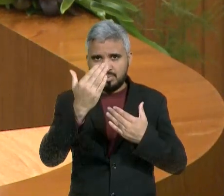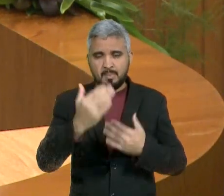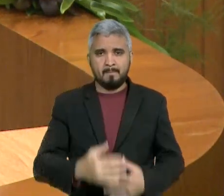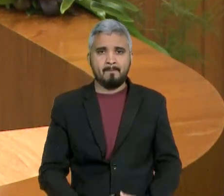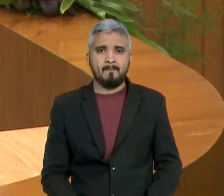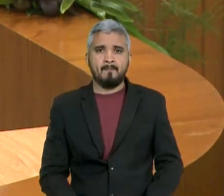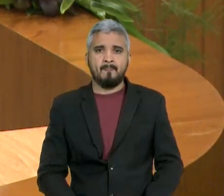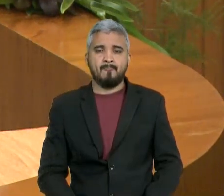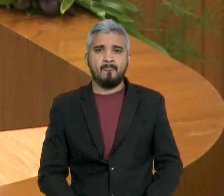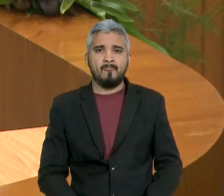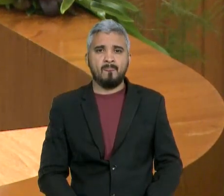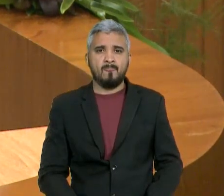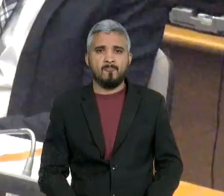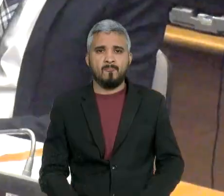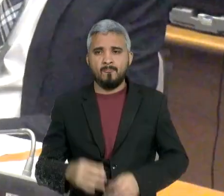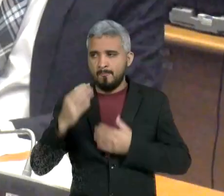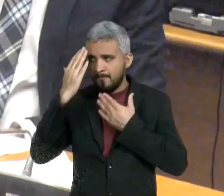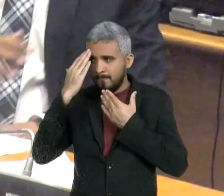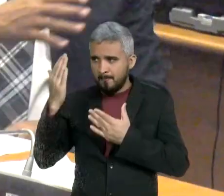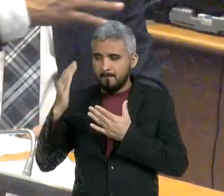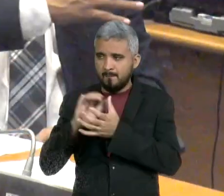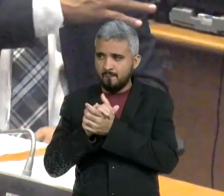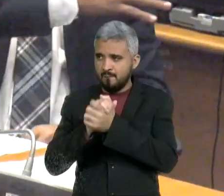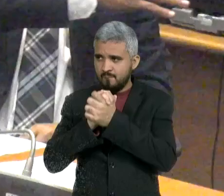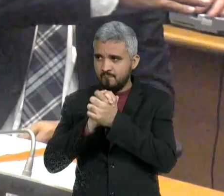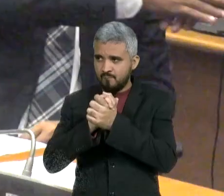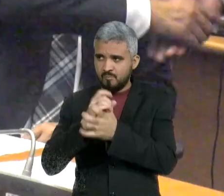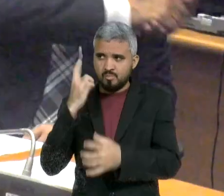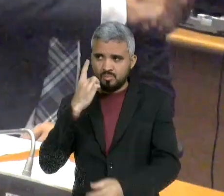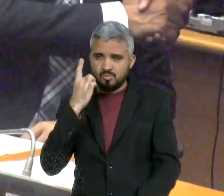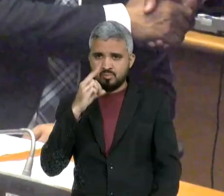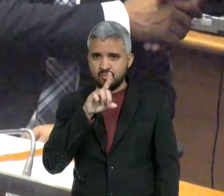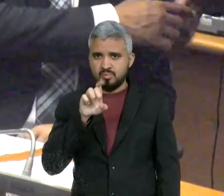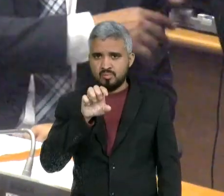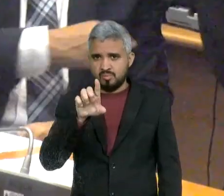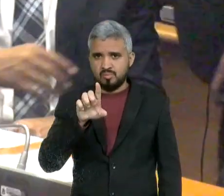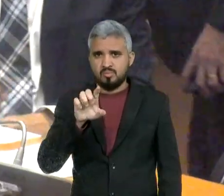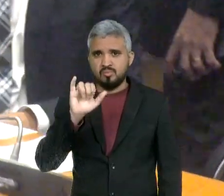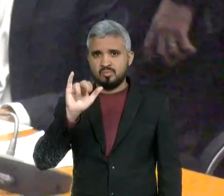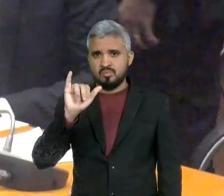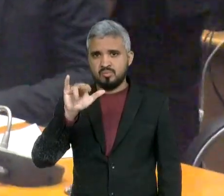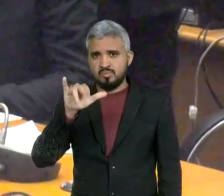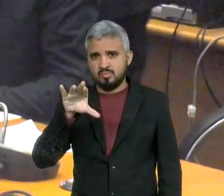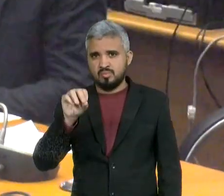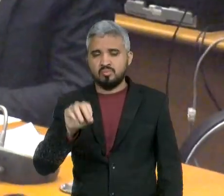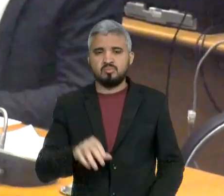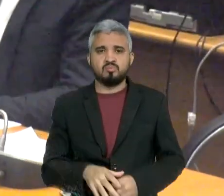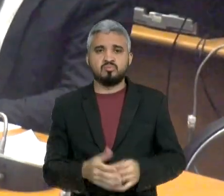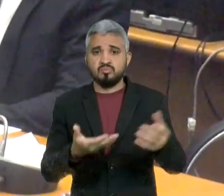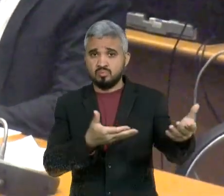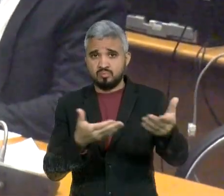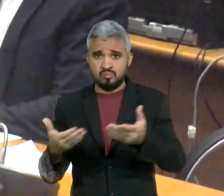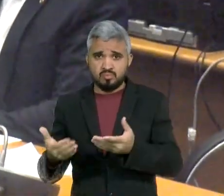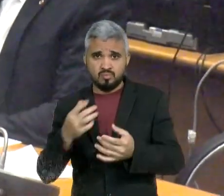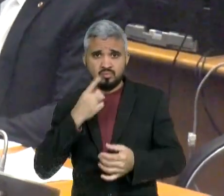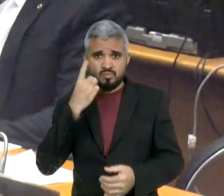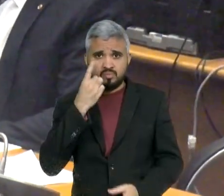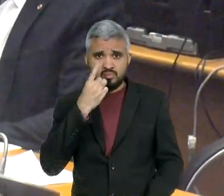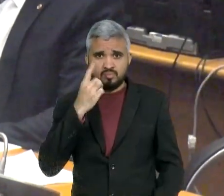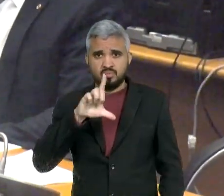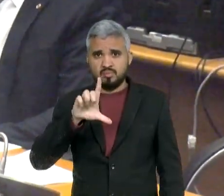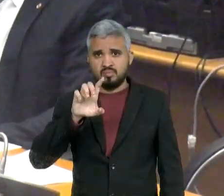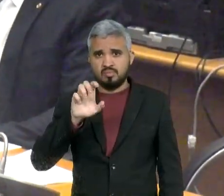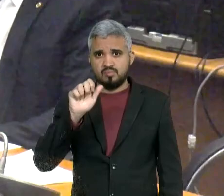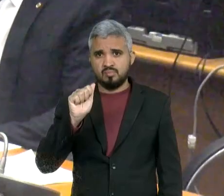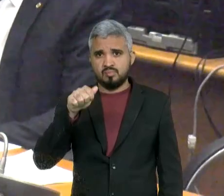Eu agradeço e parabenizo o deputado Zé Inácio. Convido agora, pedindo perdão ao deputado Leandro Belo,